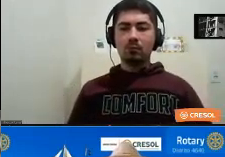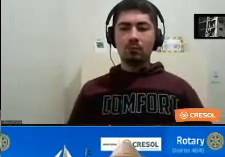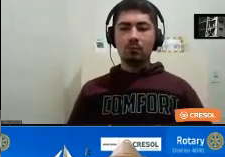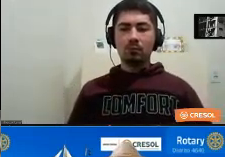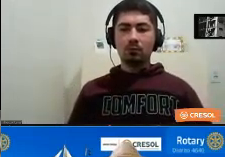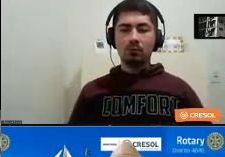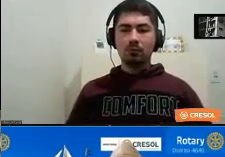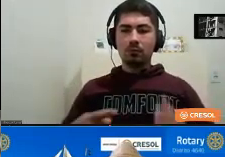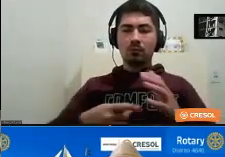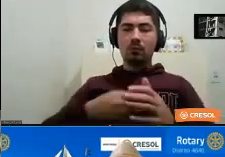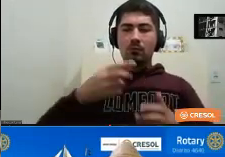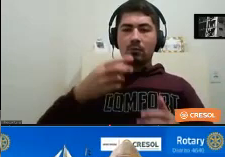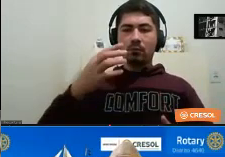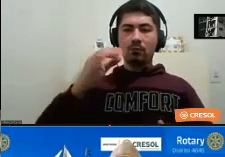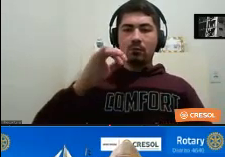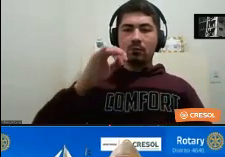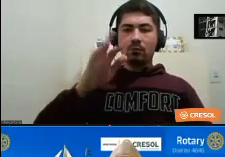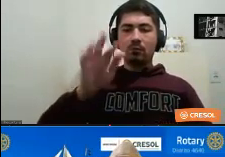1º de fevereiro de 74.